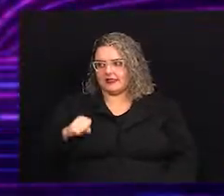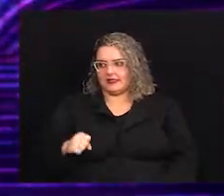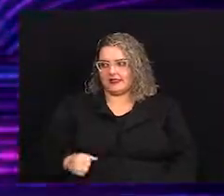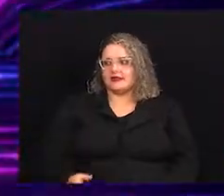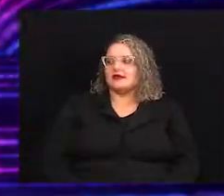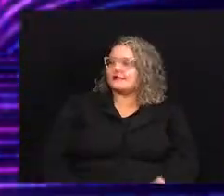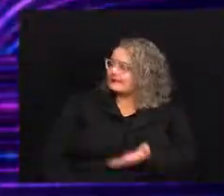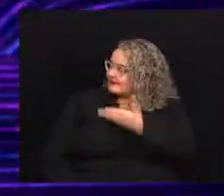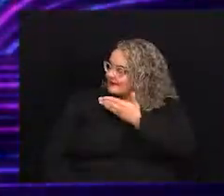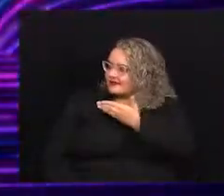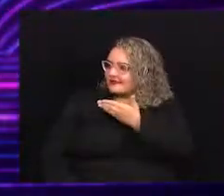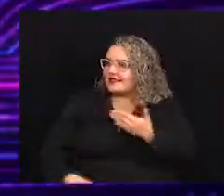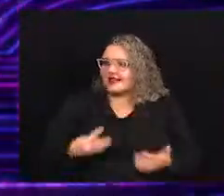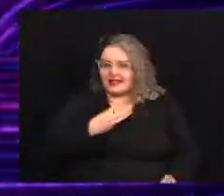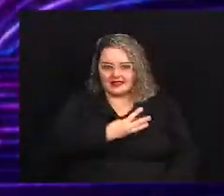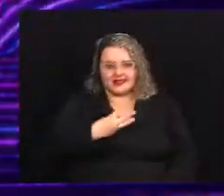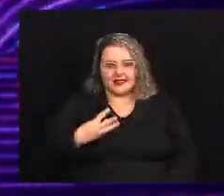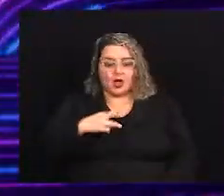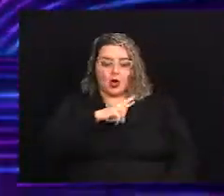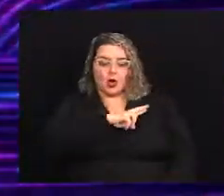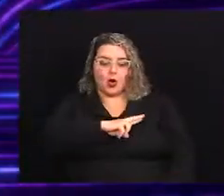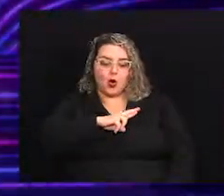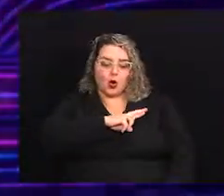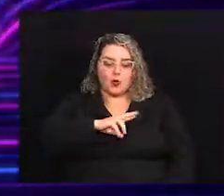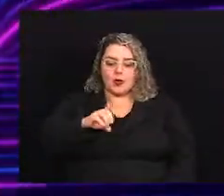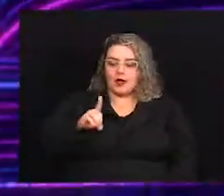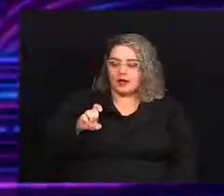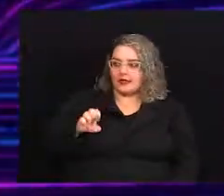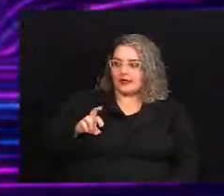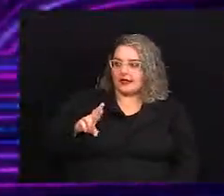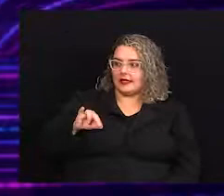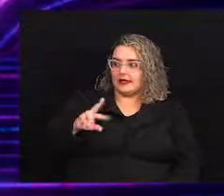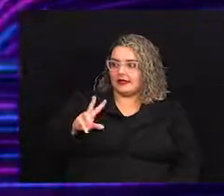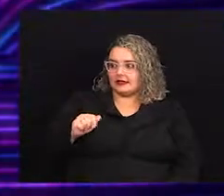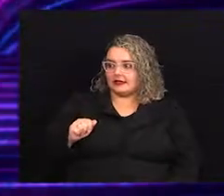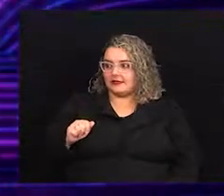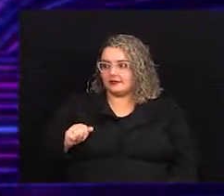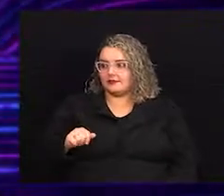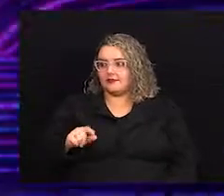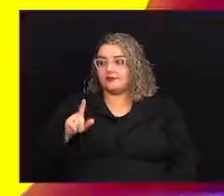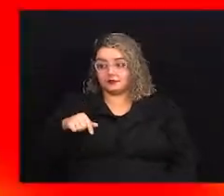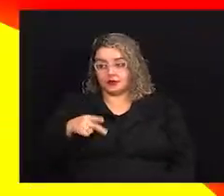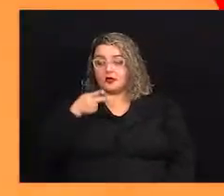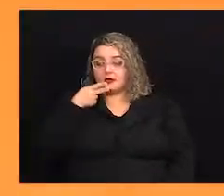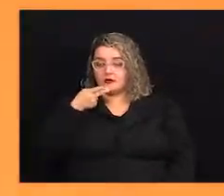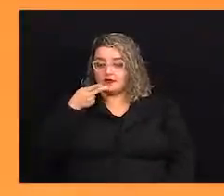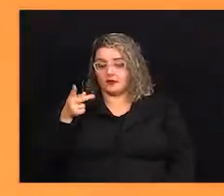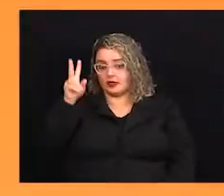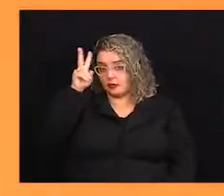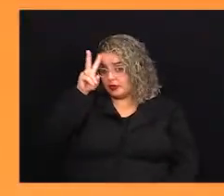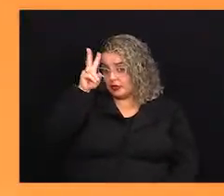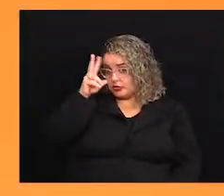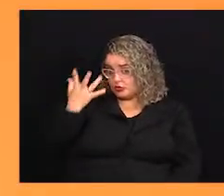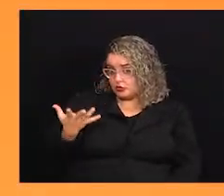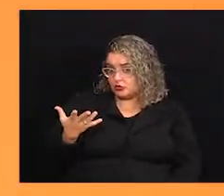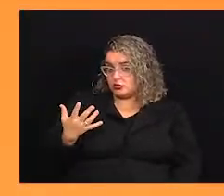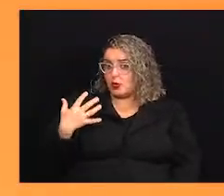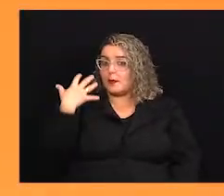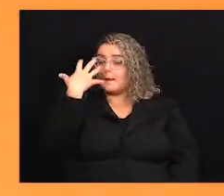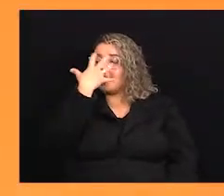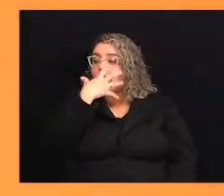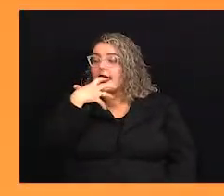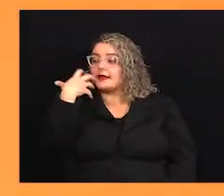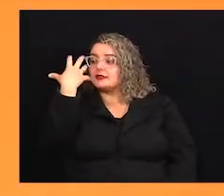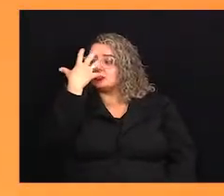Sim, esse é o meu 33º romance, Deriva, e ele conta uma história sobre